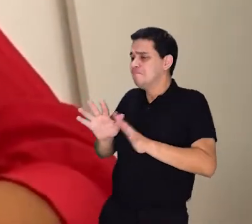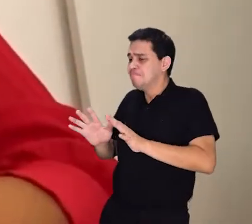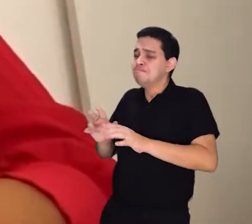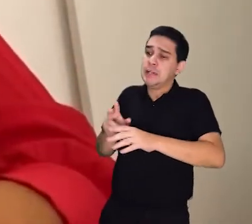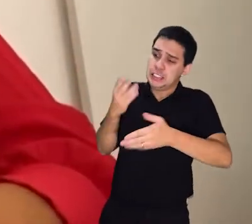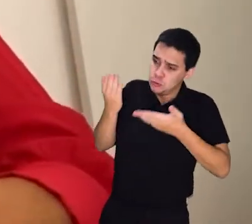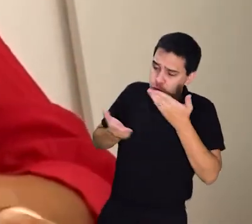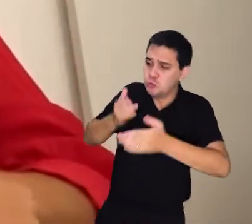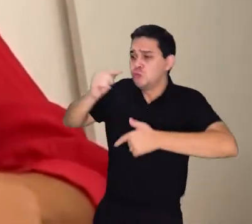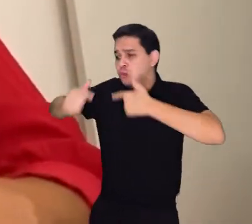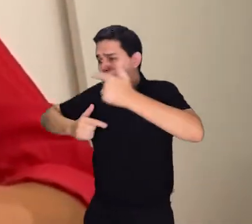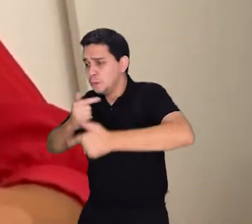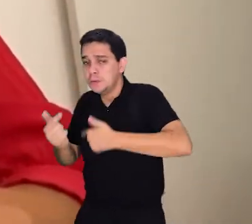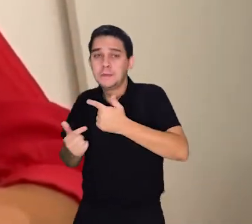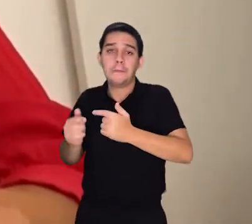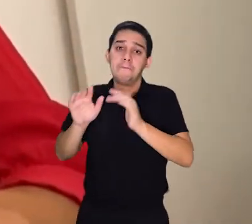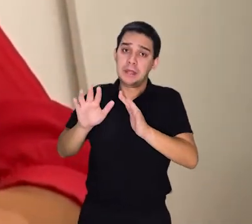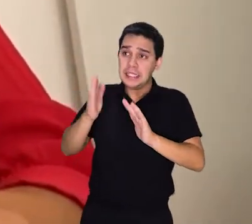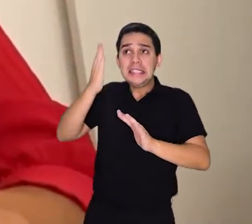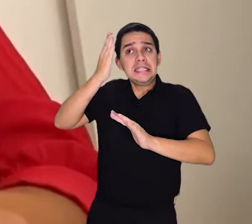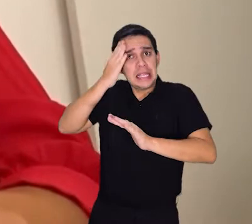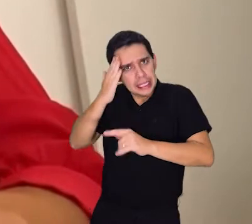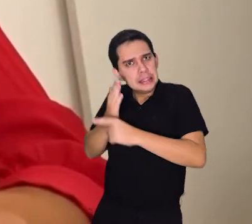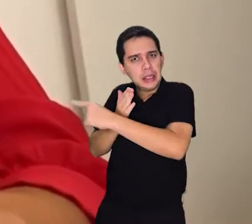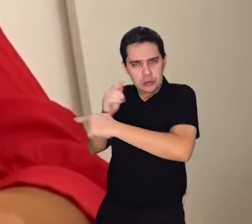Então, assim, não é que o Ministério Público